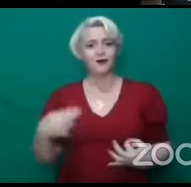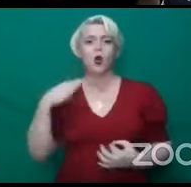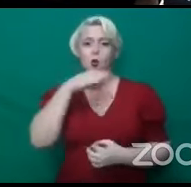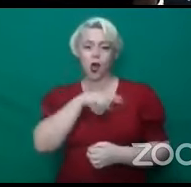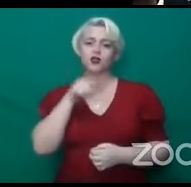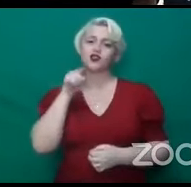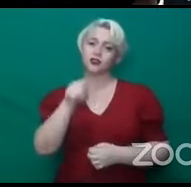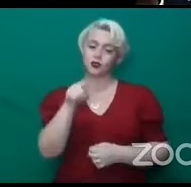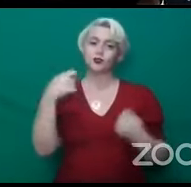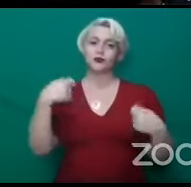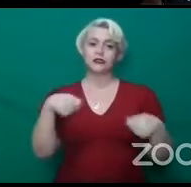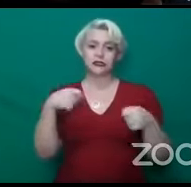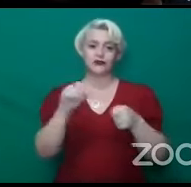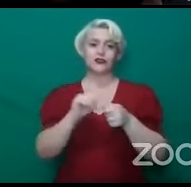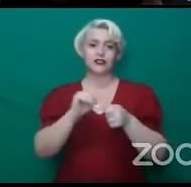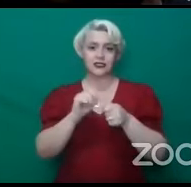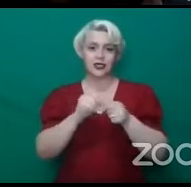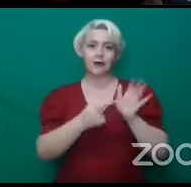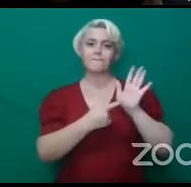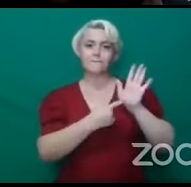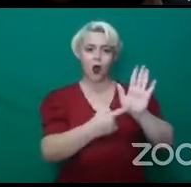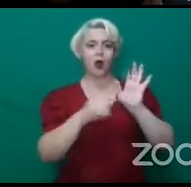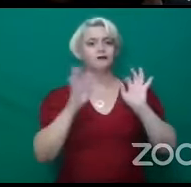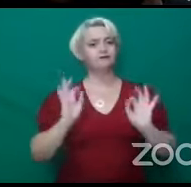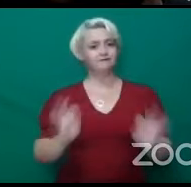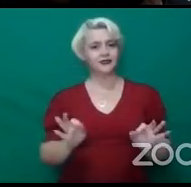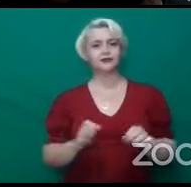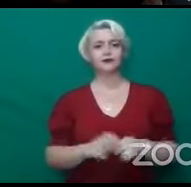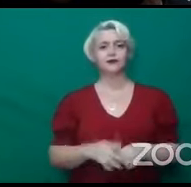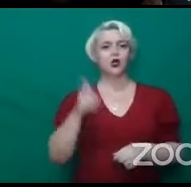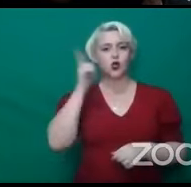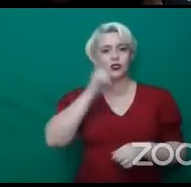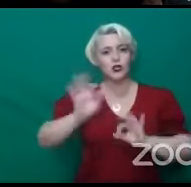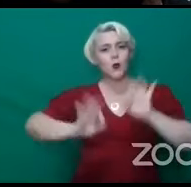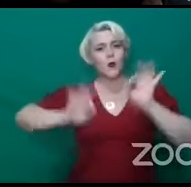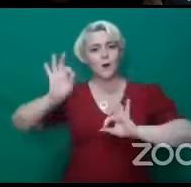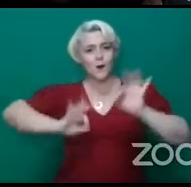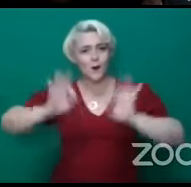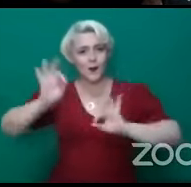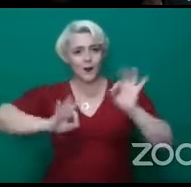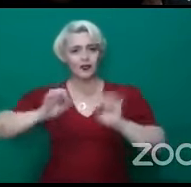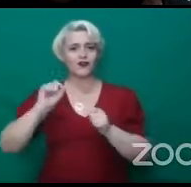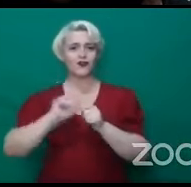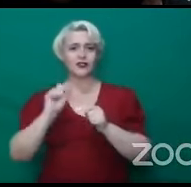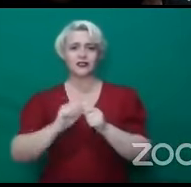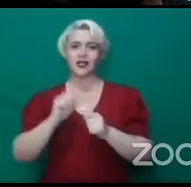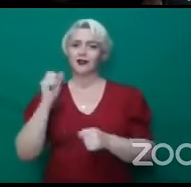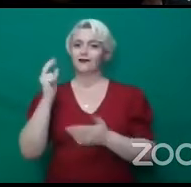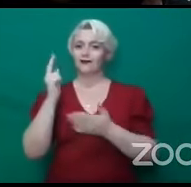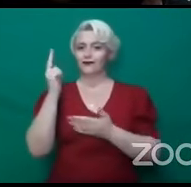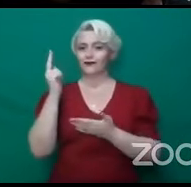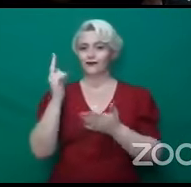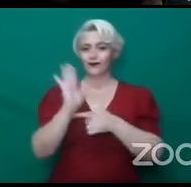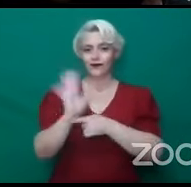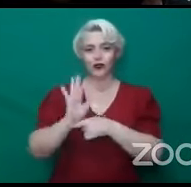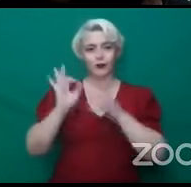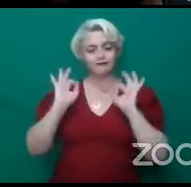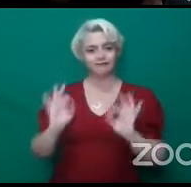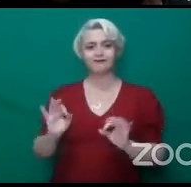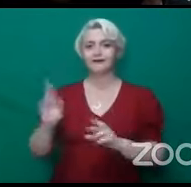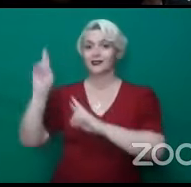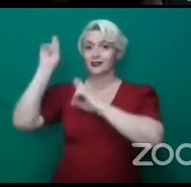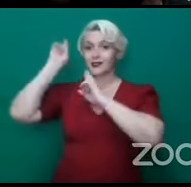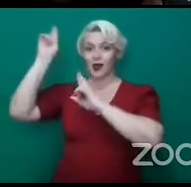tem que fazer e trazer mesmo, né? Conseguiu planejar e fazer um bom filme. Espero que você Obrigada. continue aí